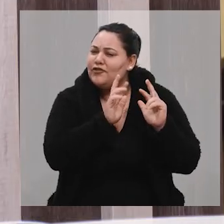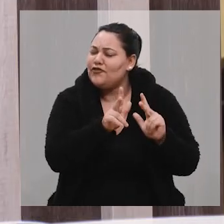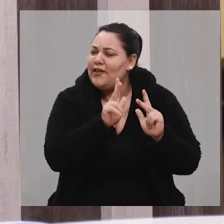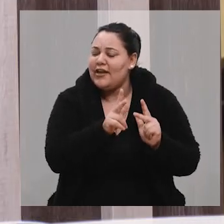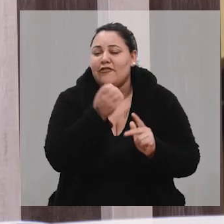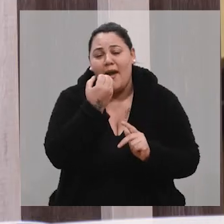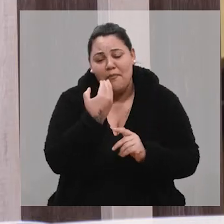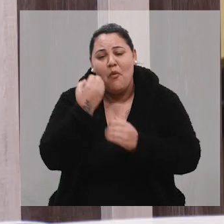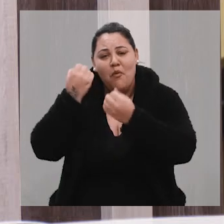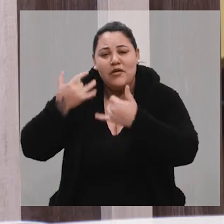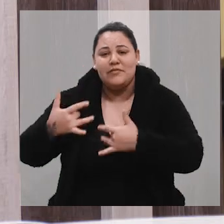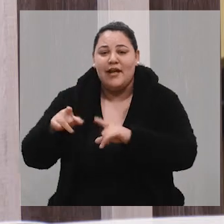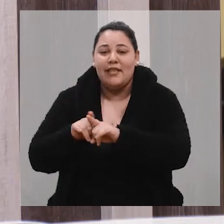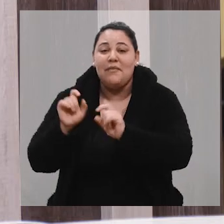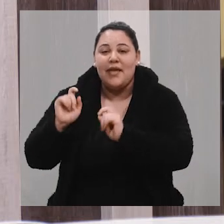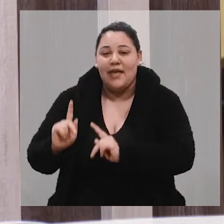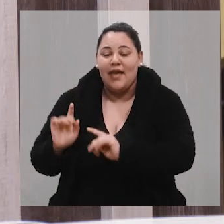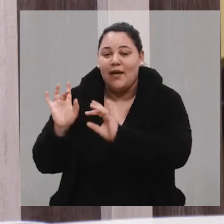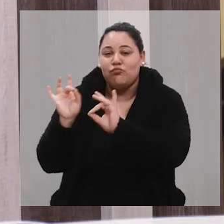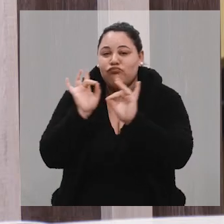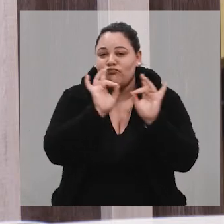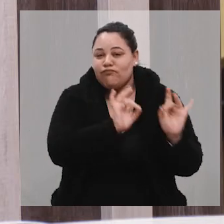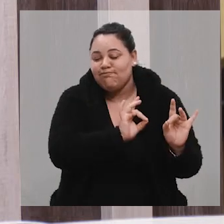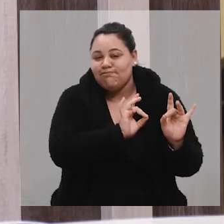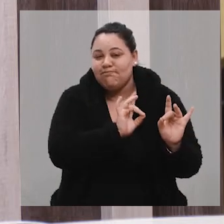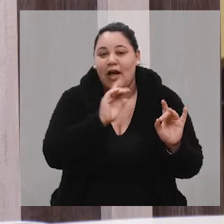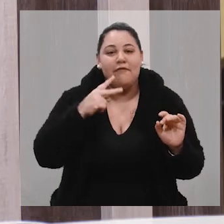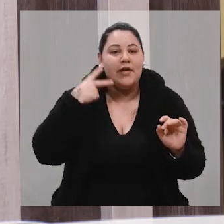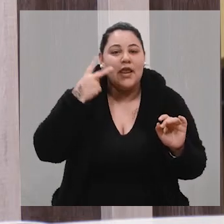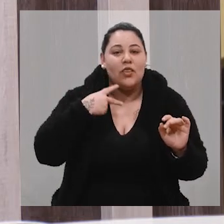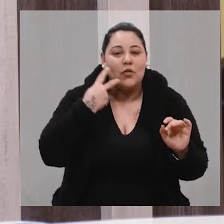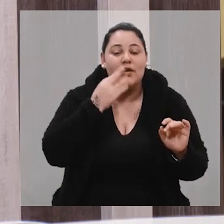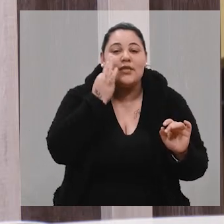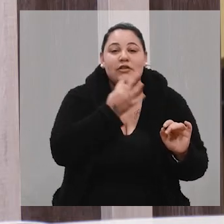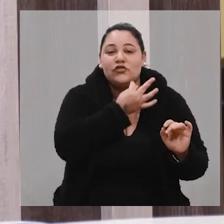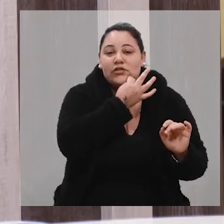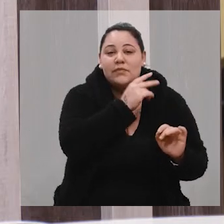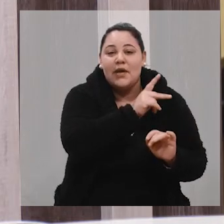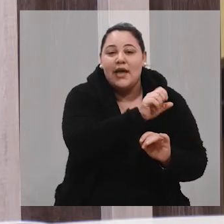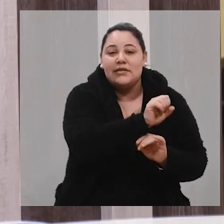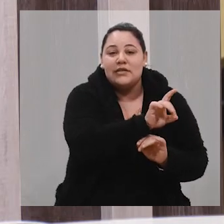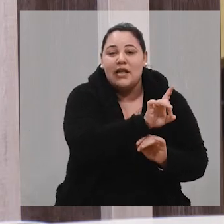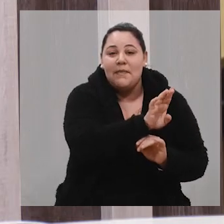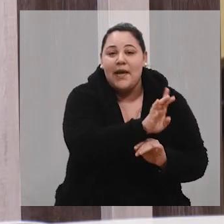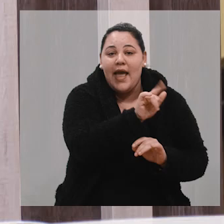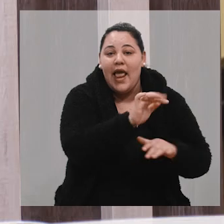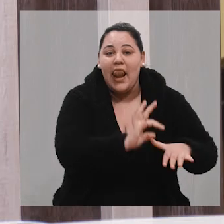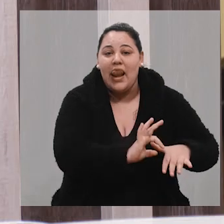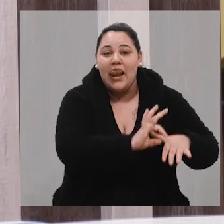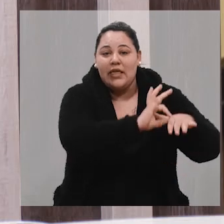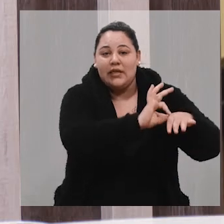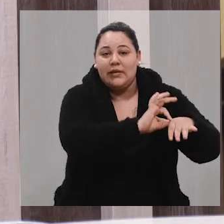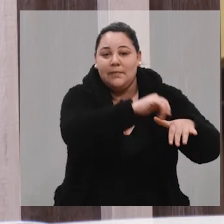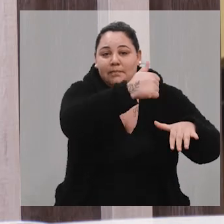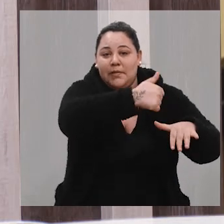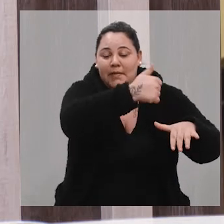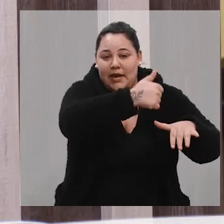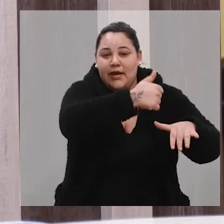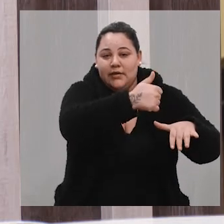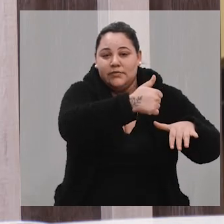sempre legal explicar para quem está nos acompanhando. A vereadora Tatiane Frisso, do PSDB, é a líder de governo e o